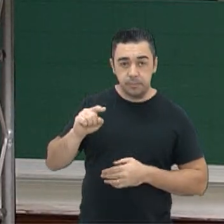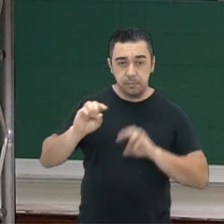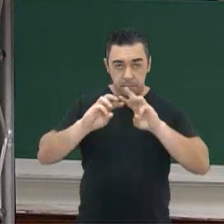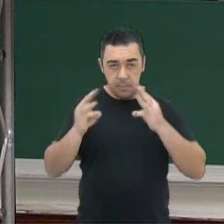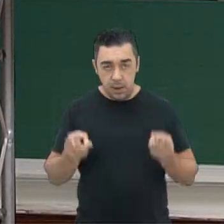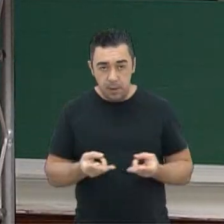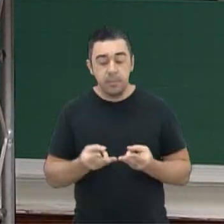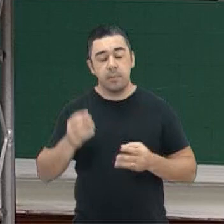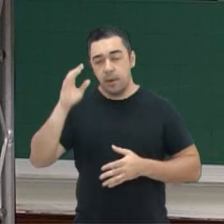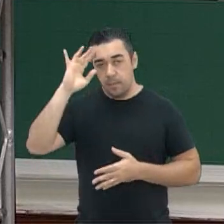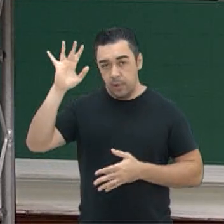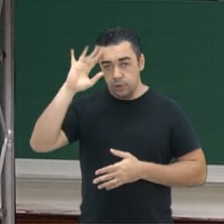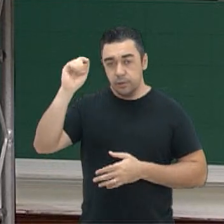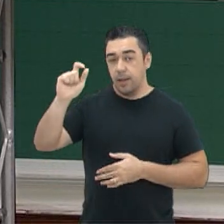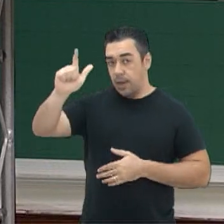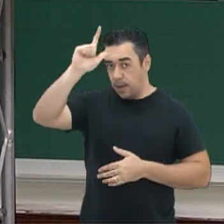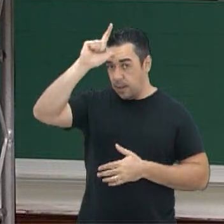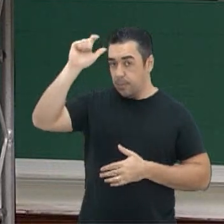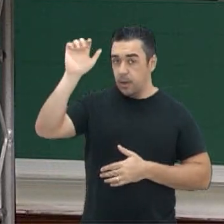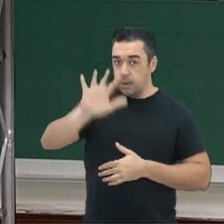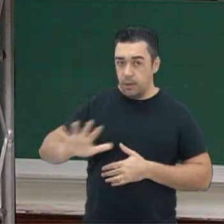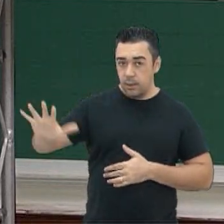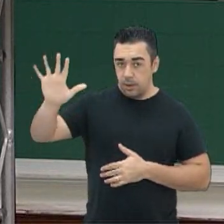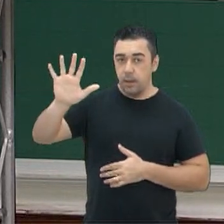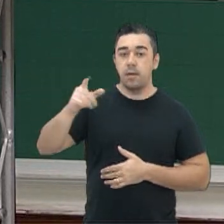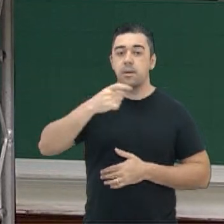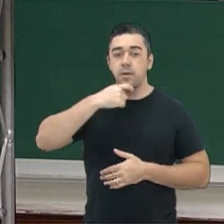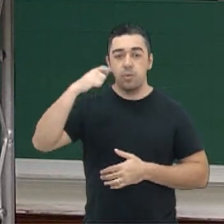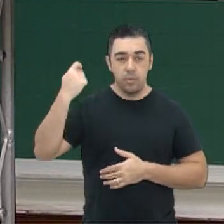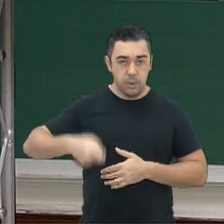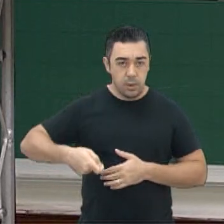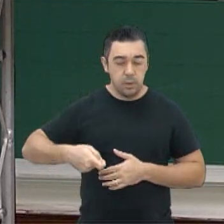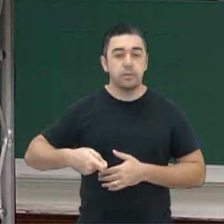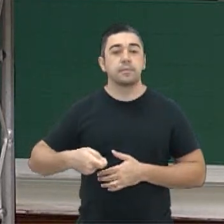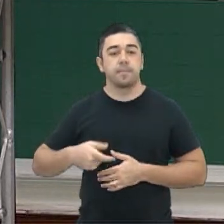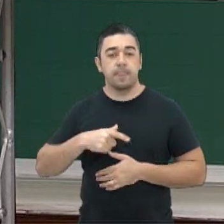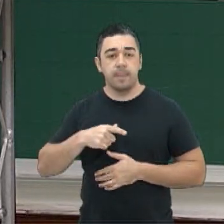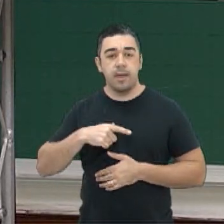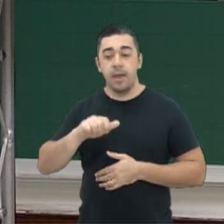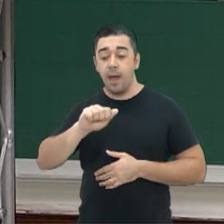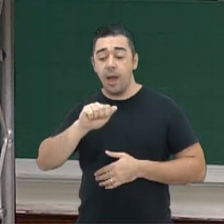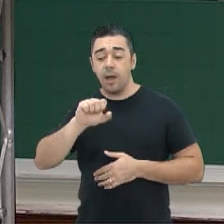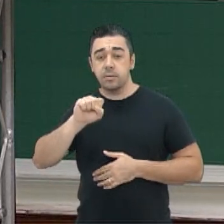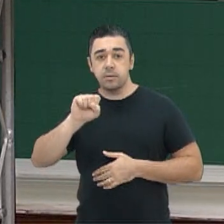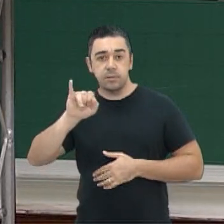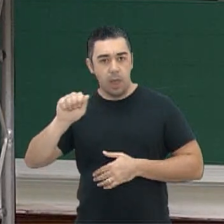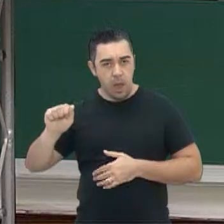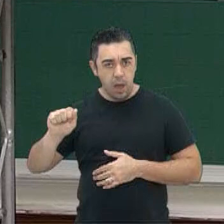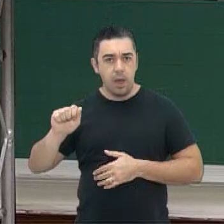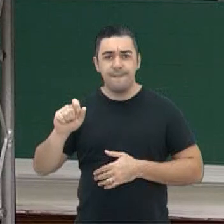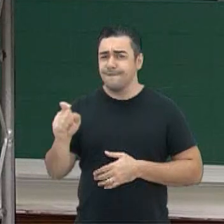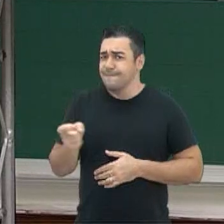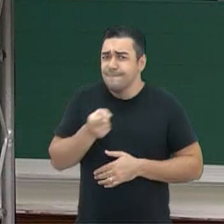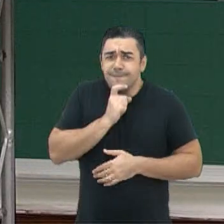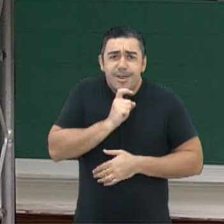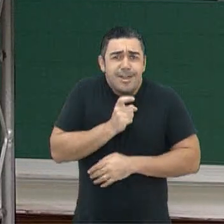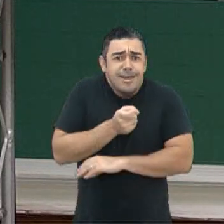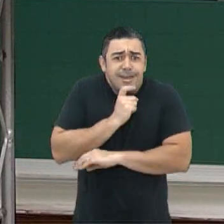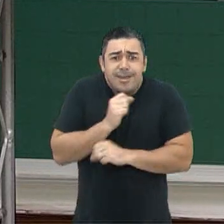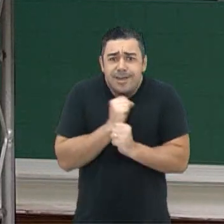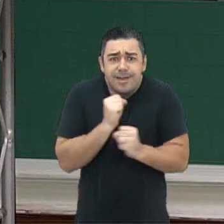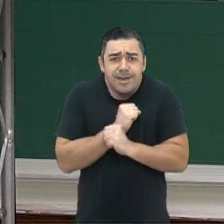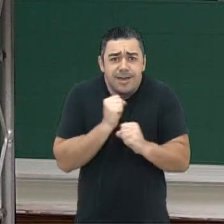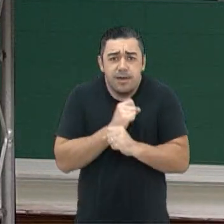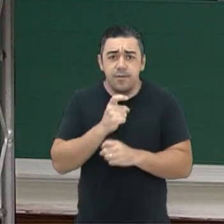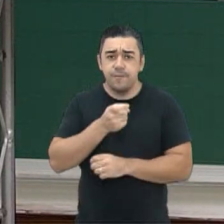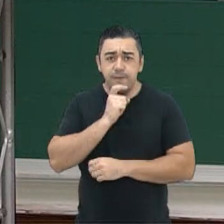aqui imaginar que a Alemanha, olha a União Soviética, uma região asiática, extremamente frio. Pense as